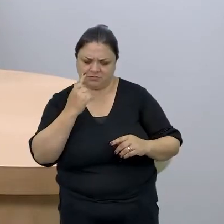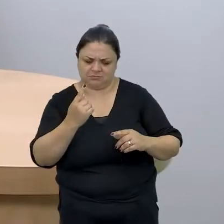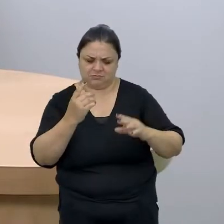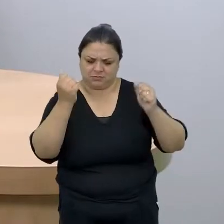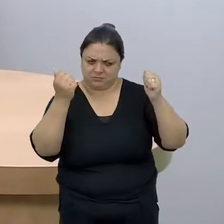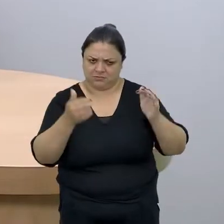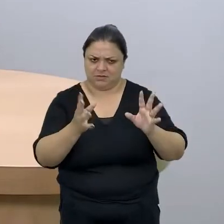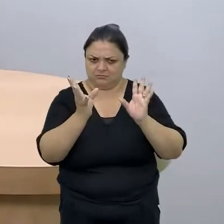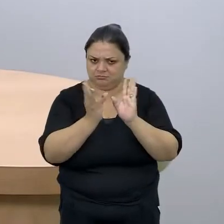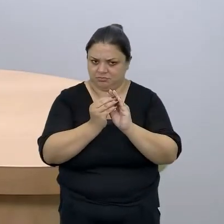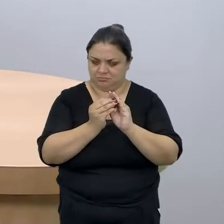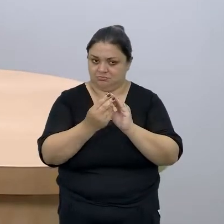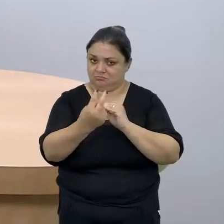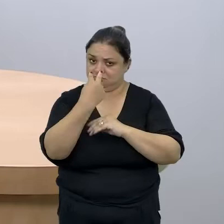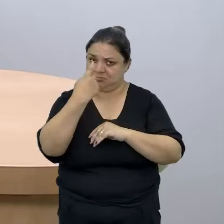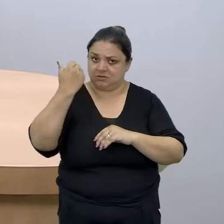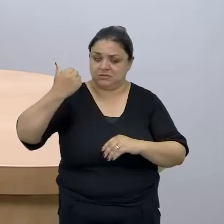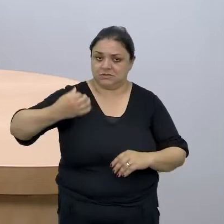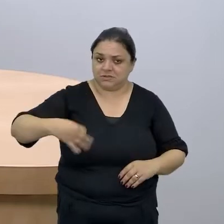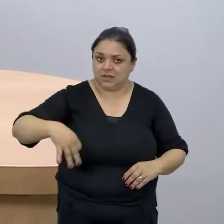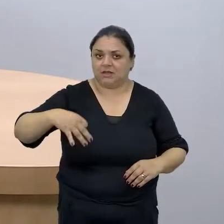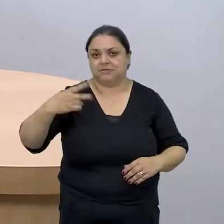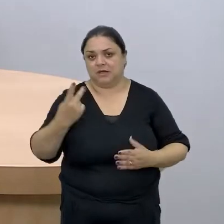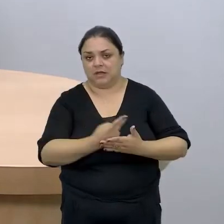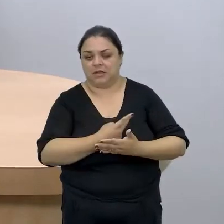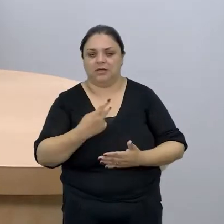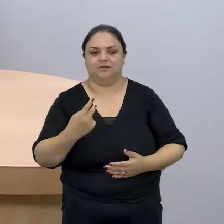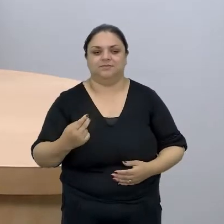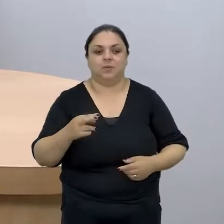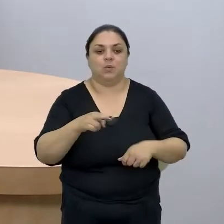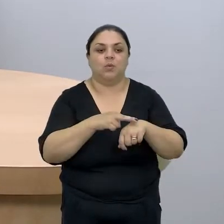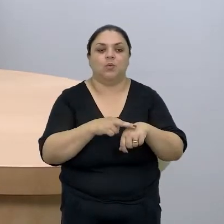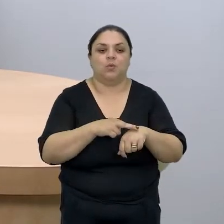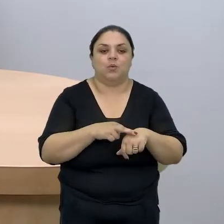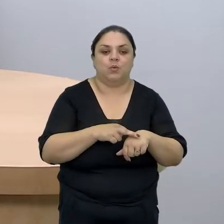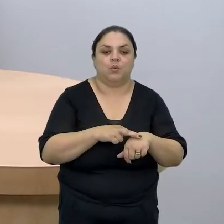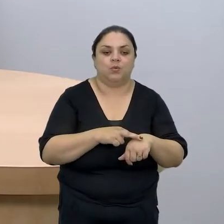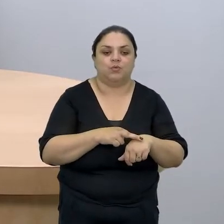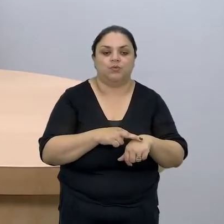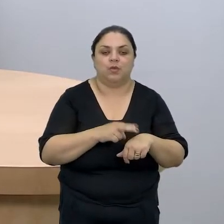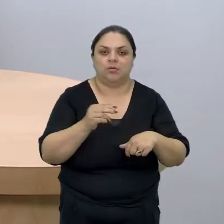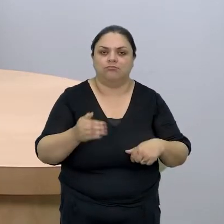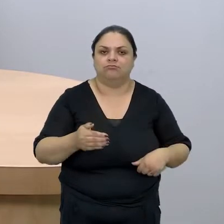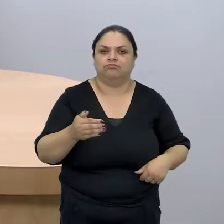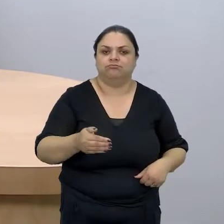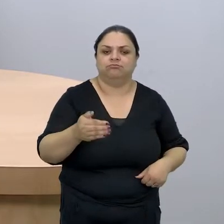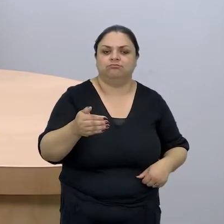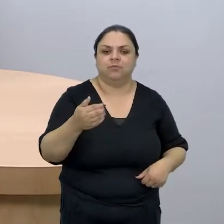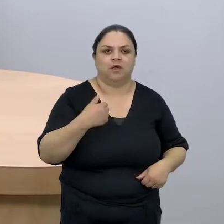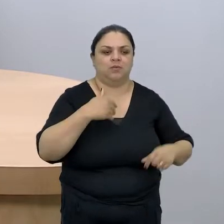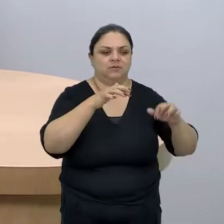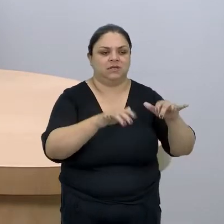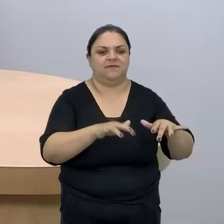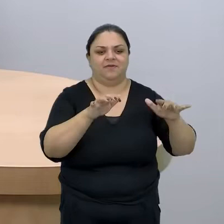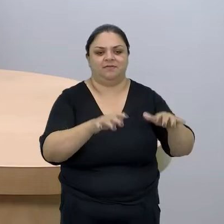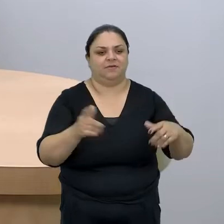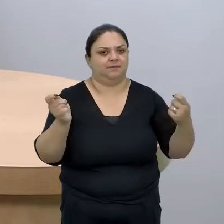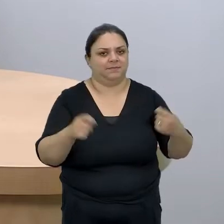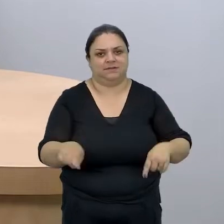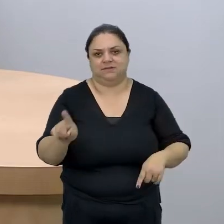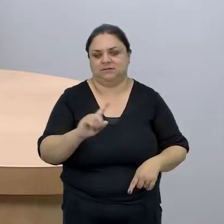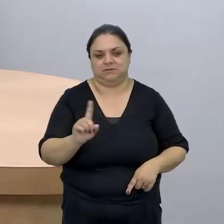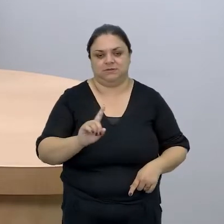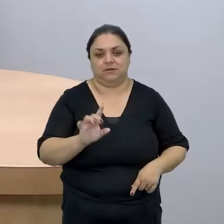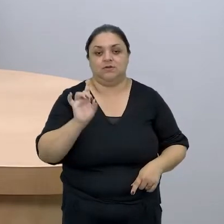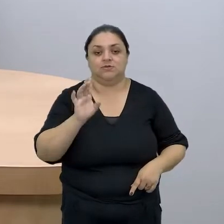errado. Tá bom. Onde está o roxinho, nós temos uma coisa que é constante. Eu não vou escrever no processo. Só no